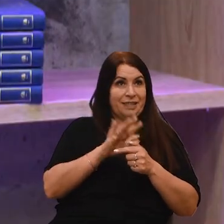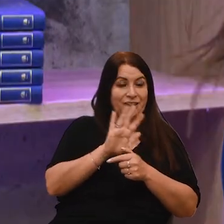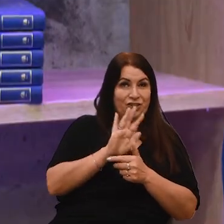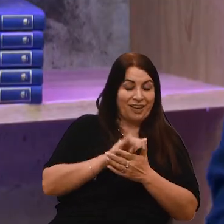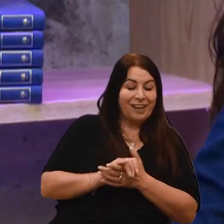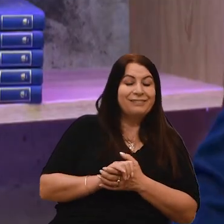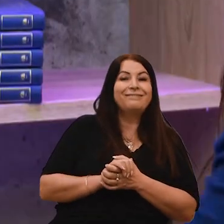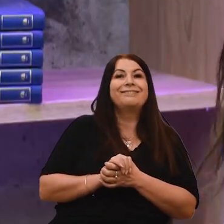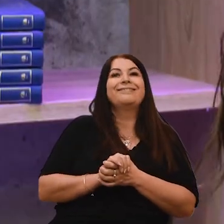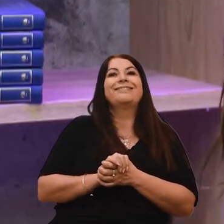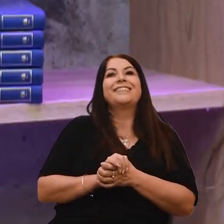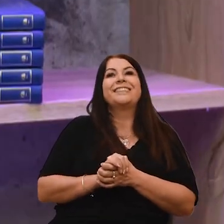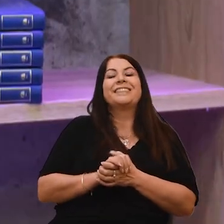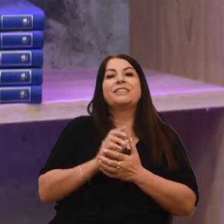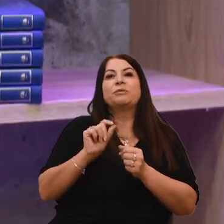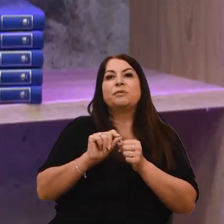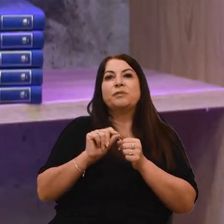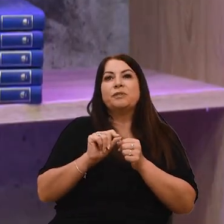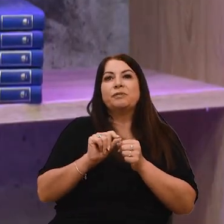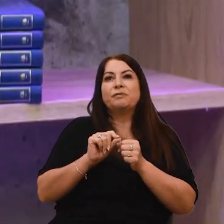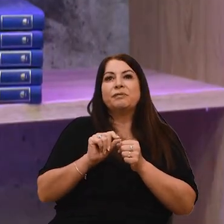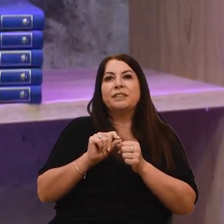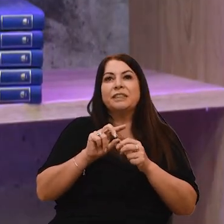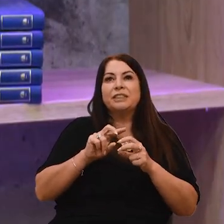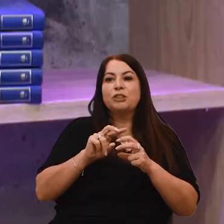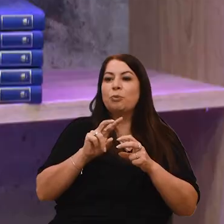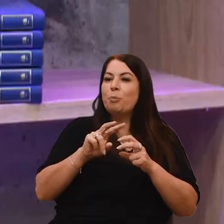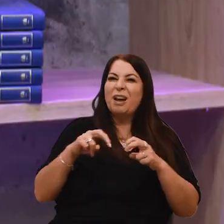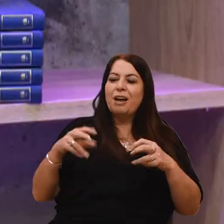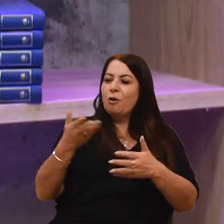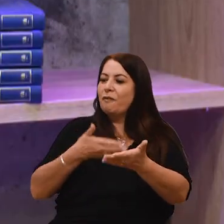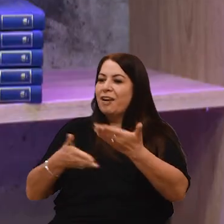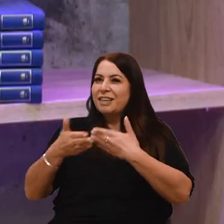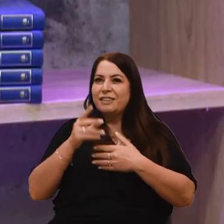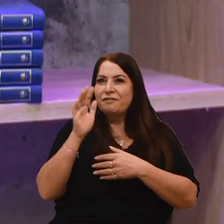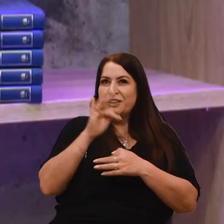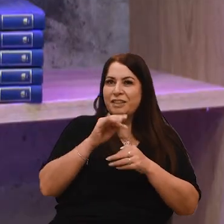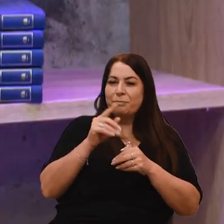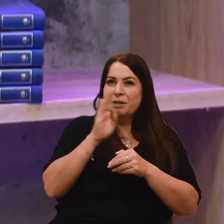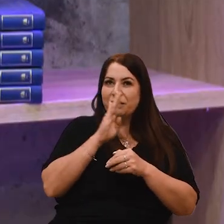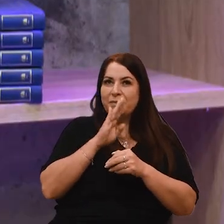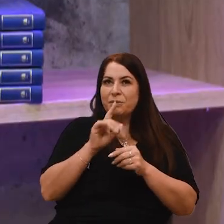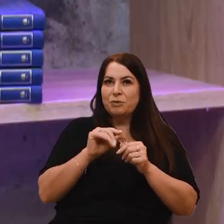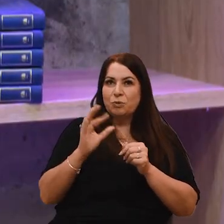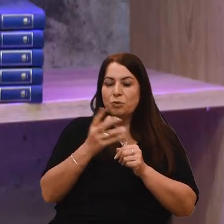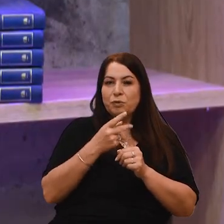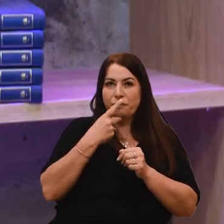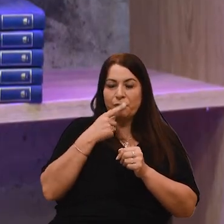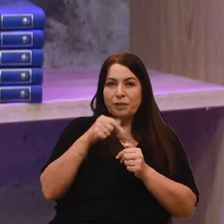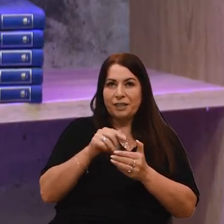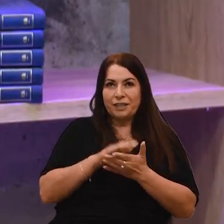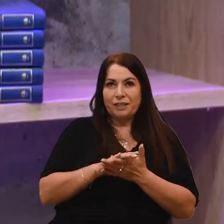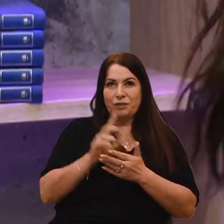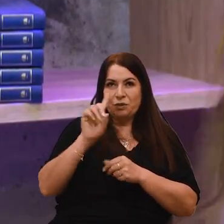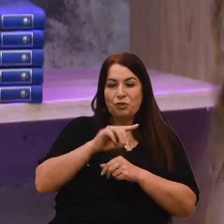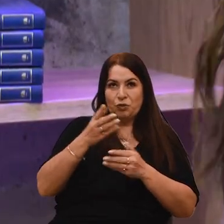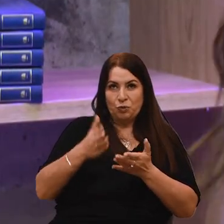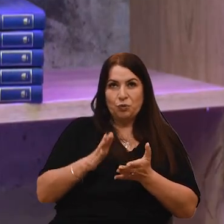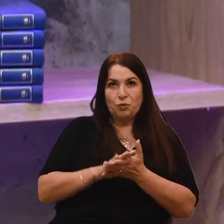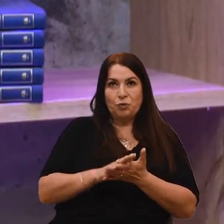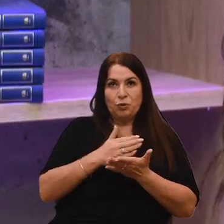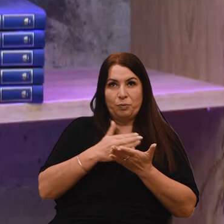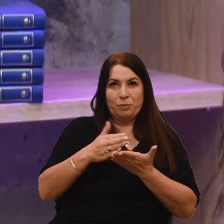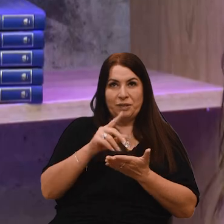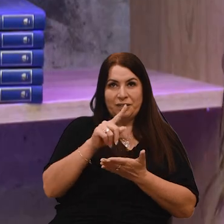tchau. Então vamos fazer rodada bem final e bem breve sobre tudo que a gente falou aqui no dia de hoje.